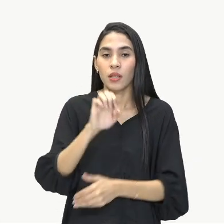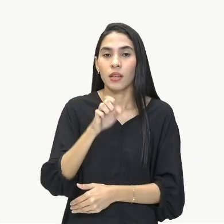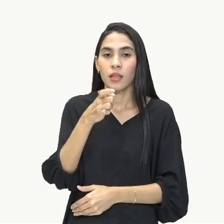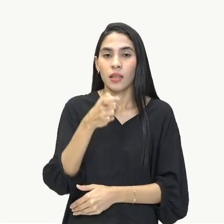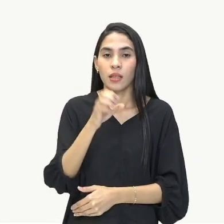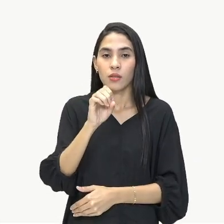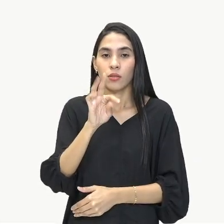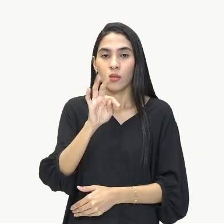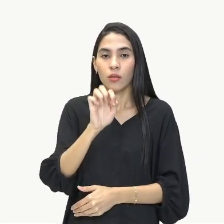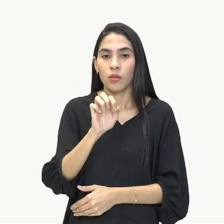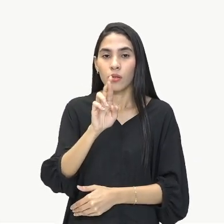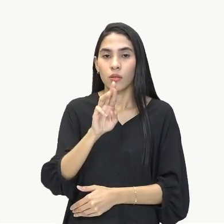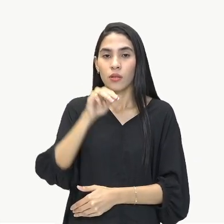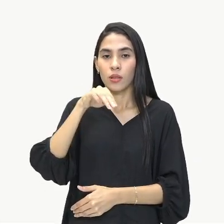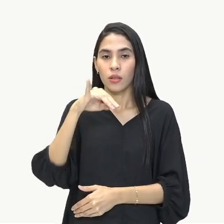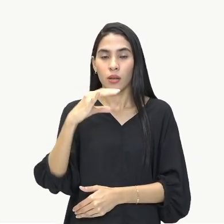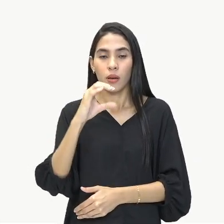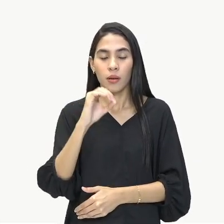exotérmico,